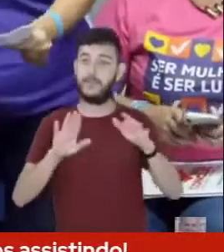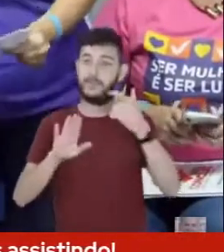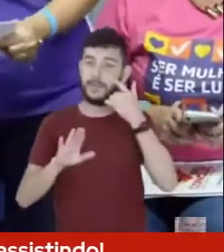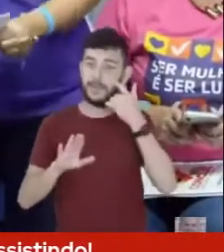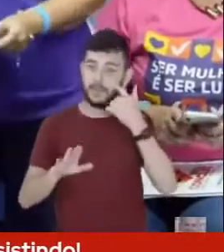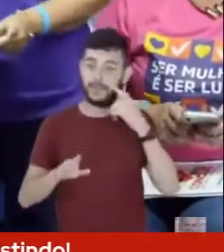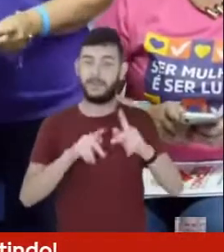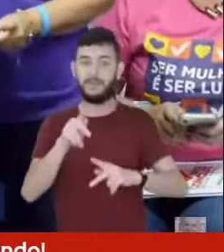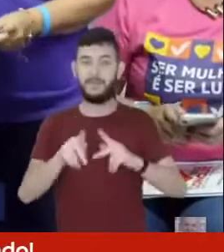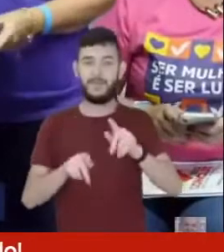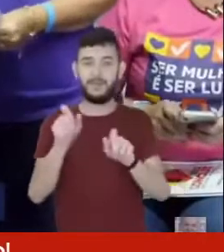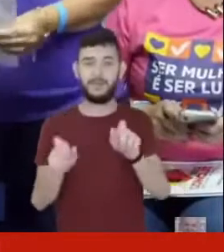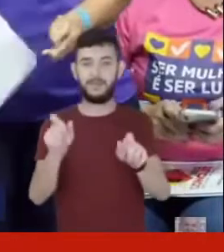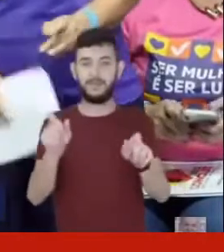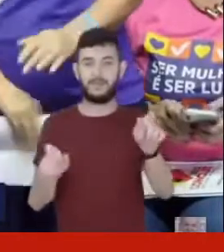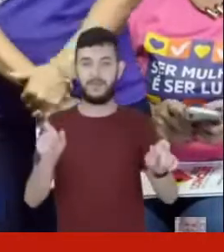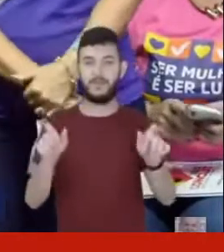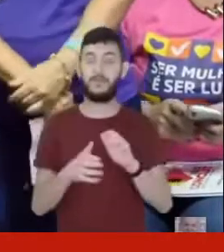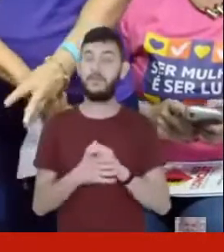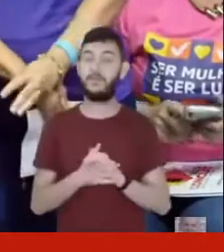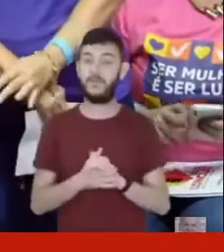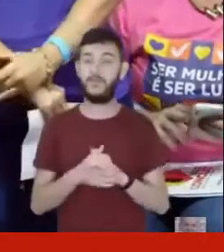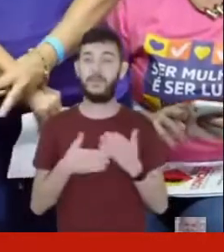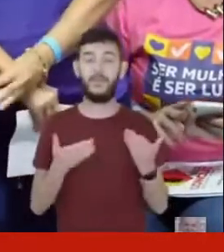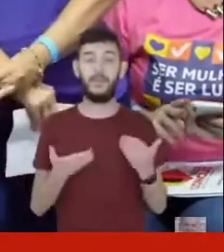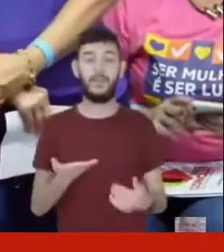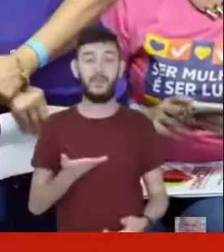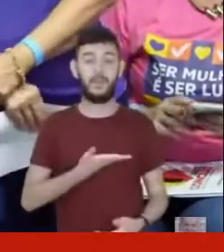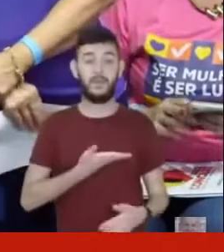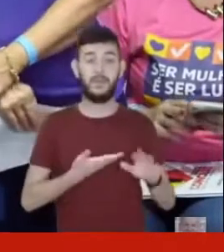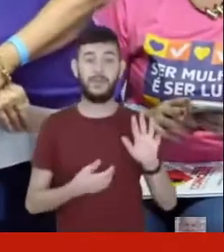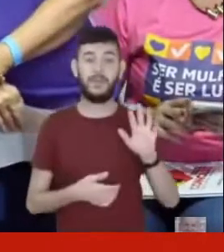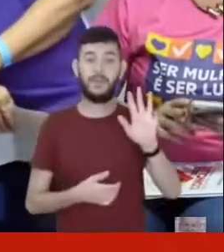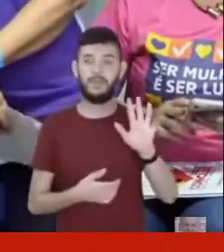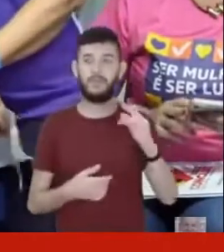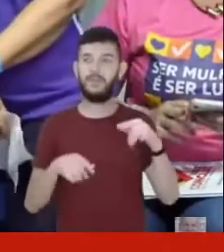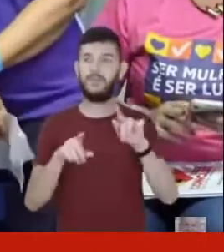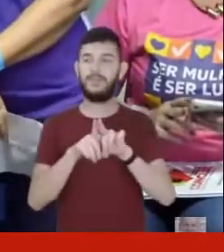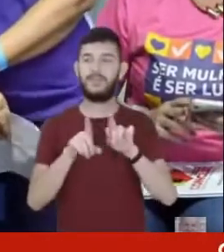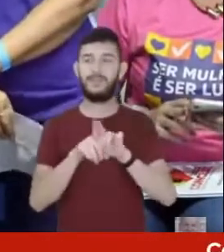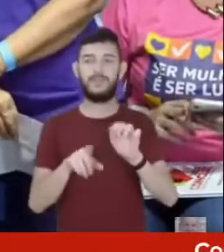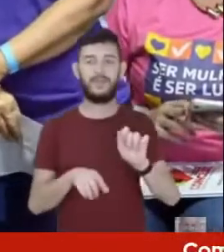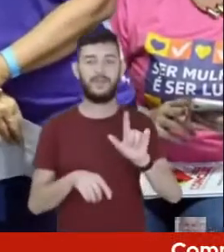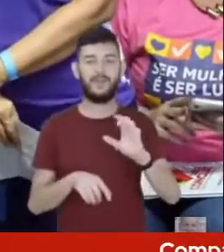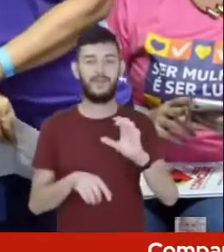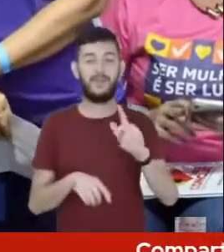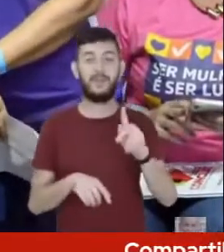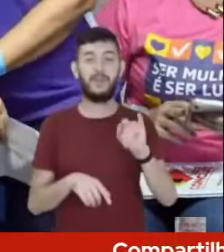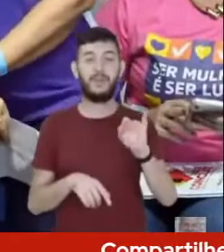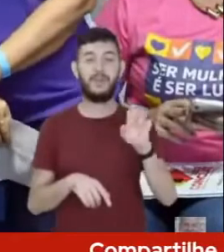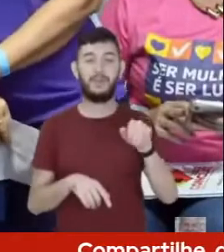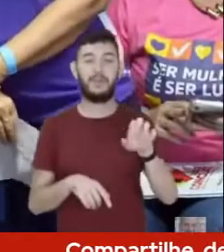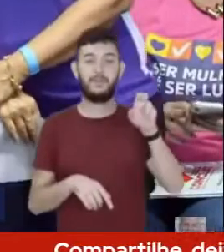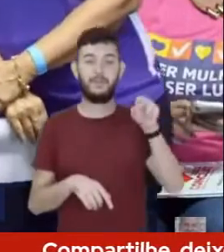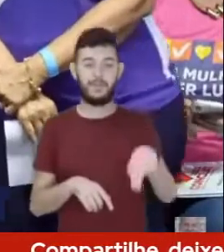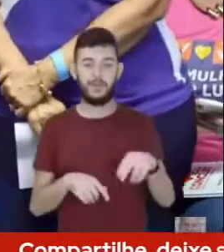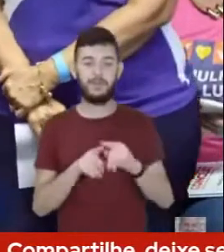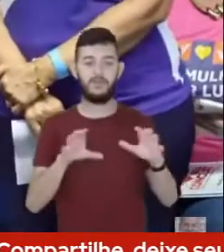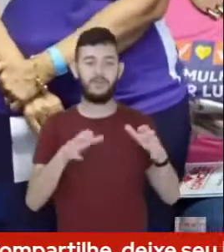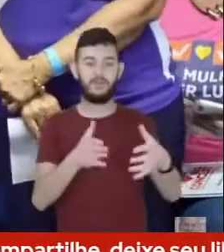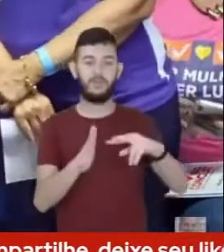primeiro, companheiro Lula, companheiro Alckmin, companheiro das centrais, Gleide Hoffmann, nós estamos